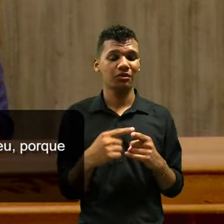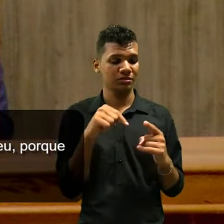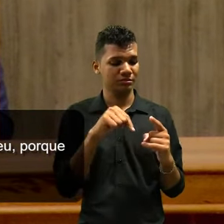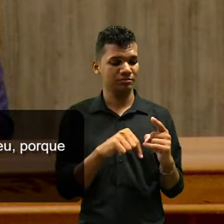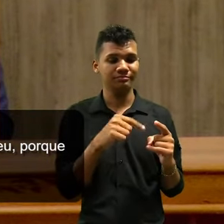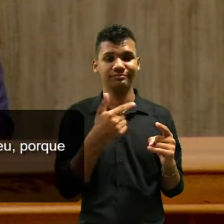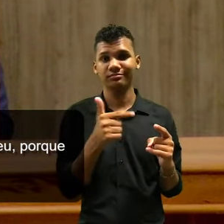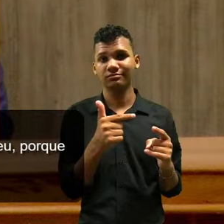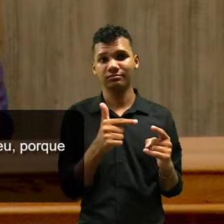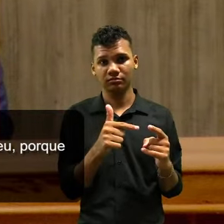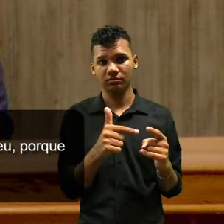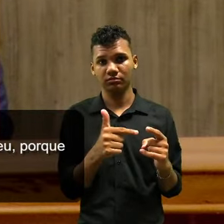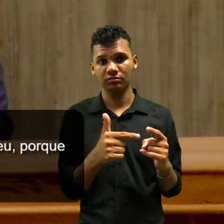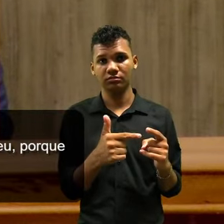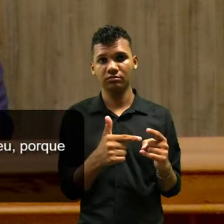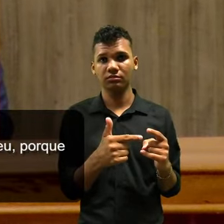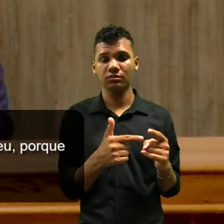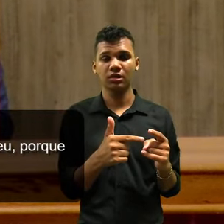terra o qu